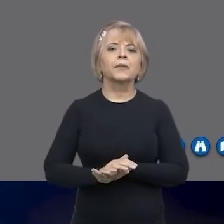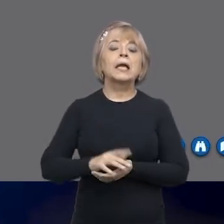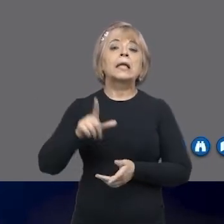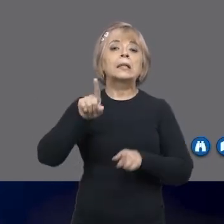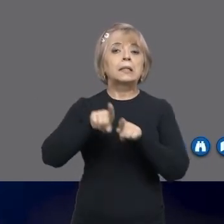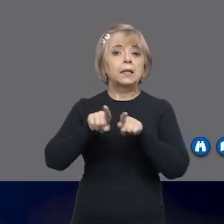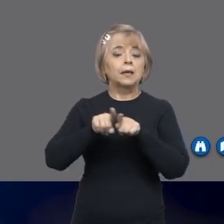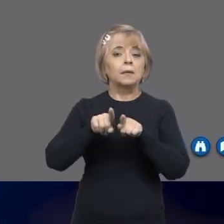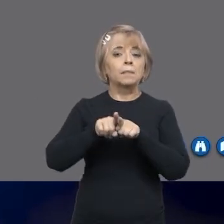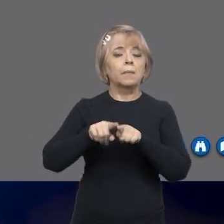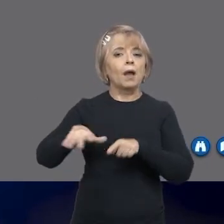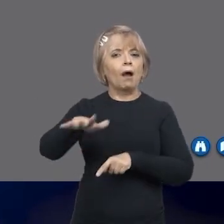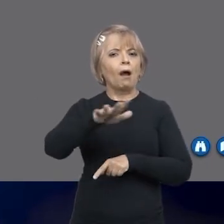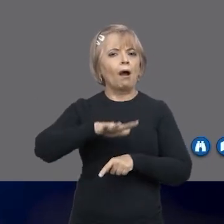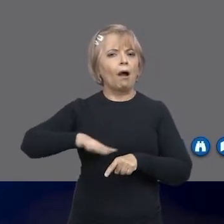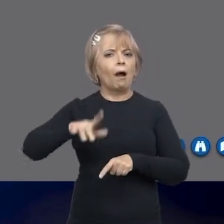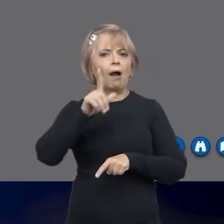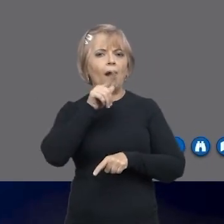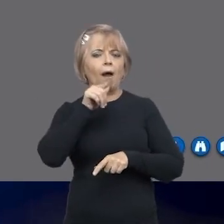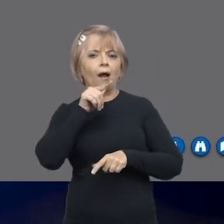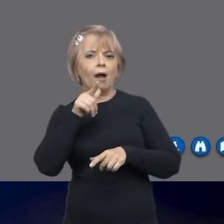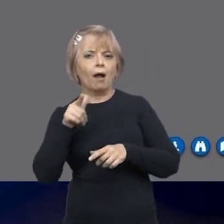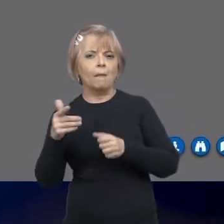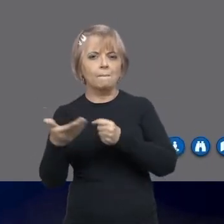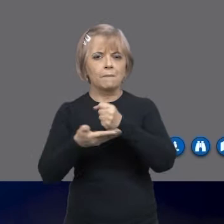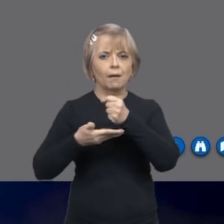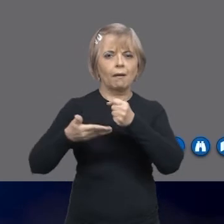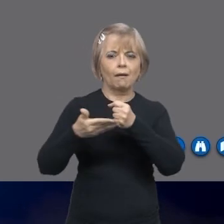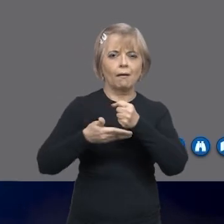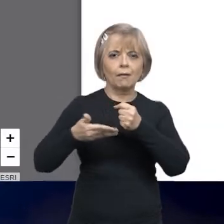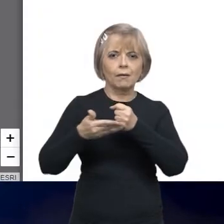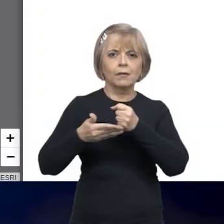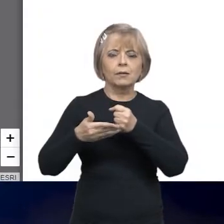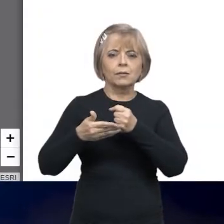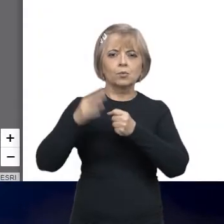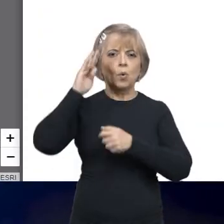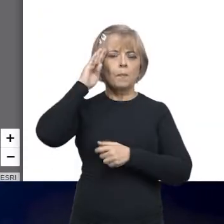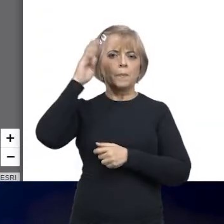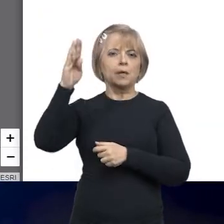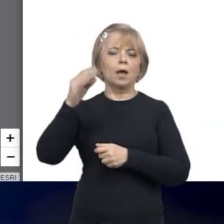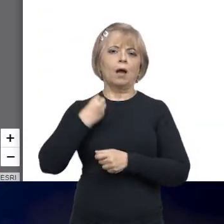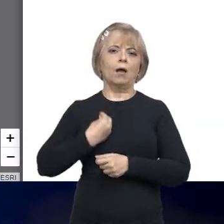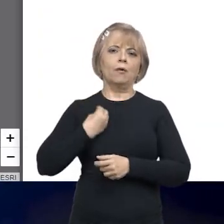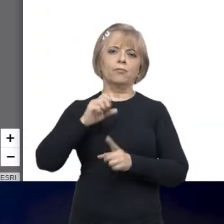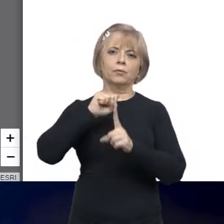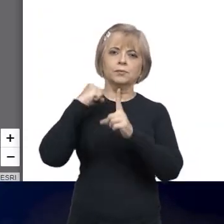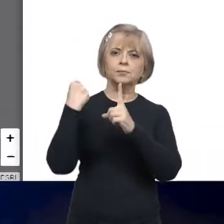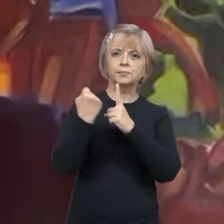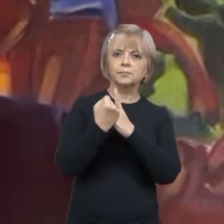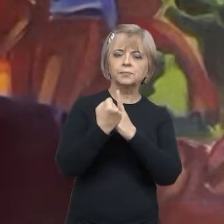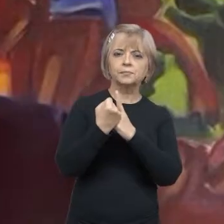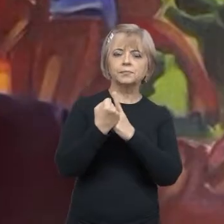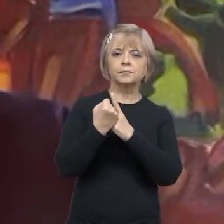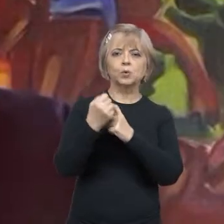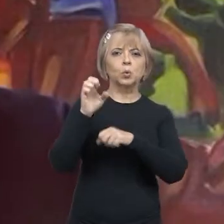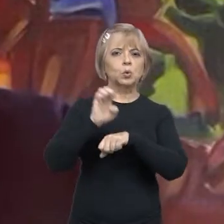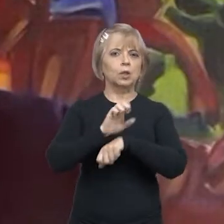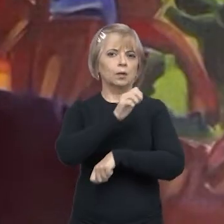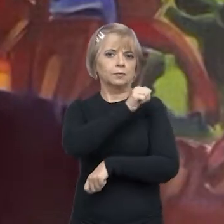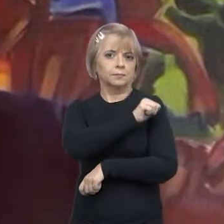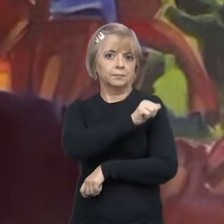saneamento básico, temos voltado todos os nossos esforços para essa área prioritária da vida social do nosso Estado,